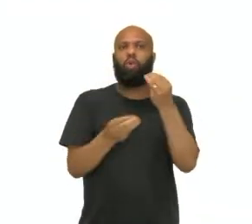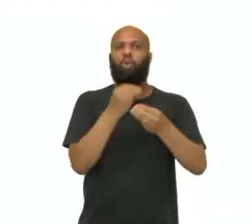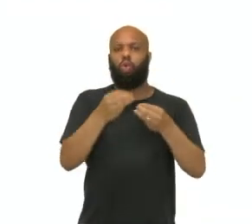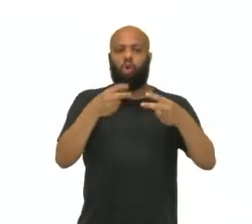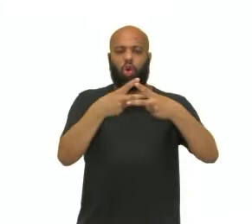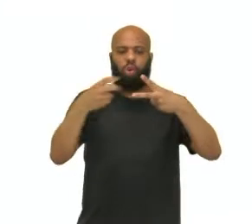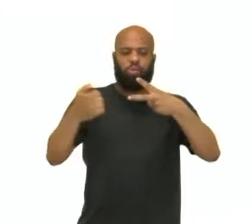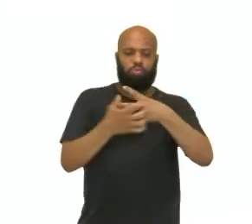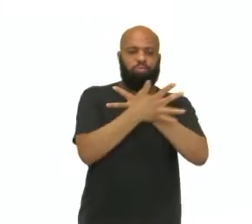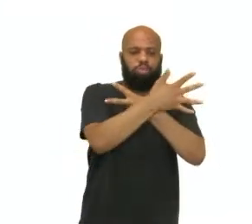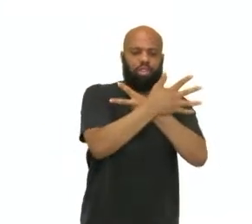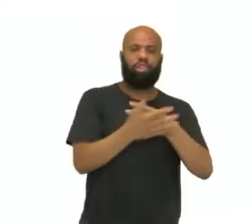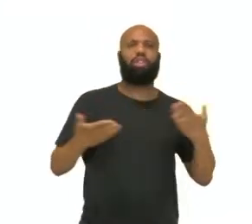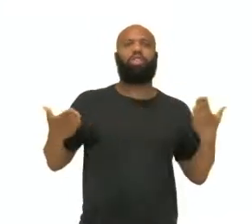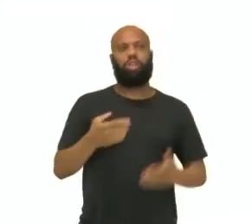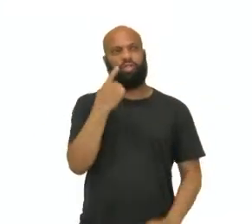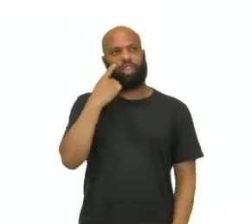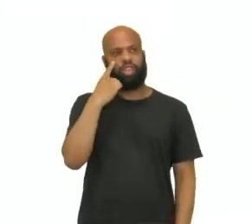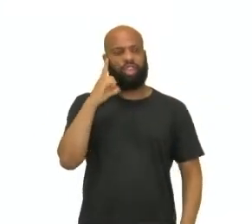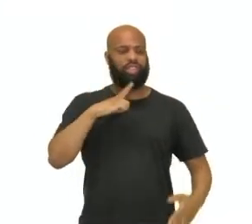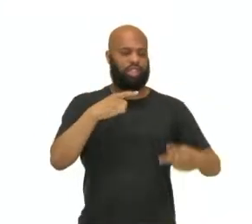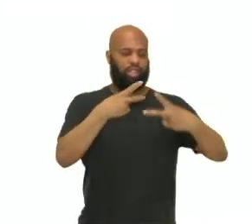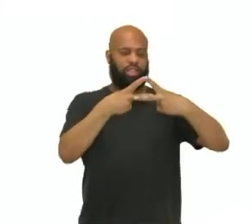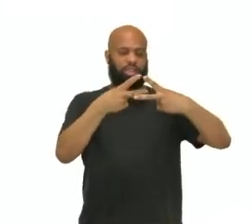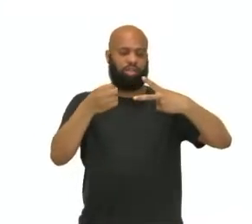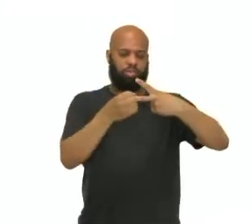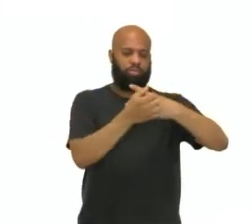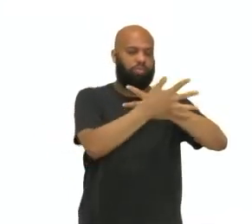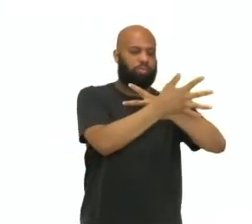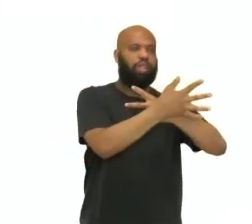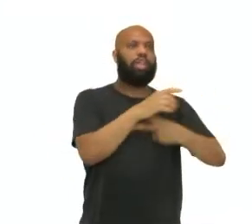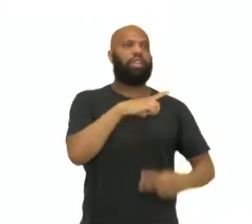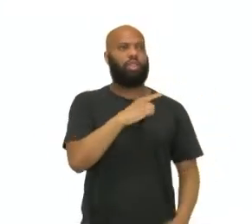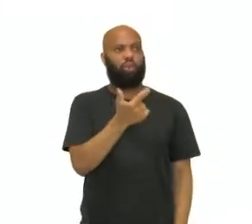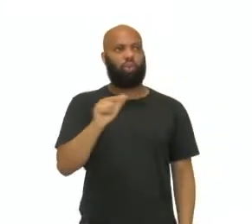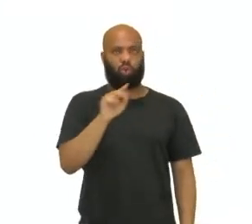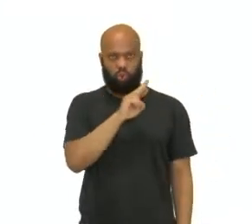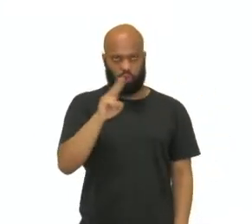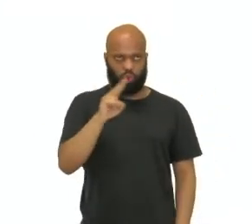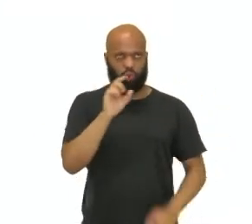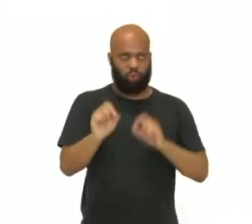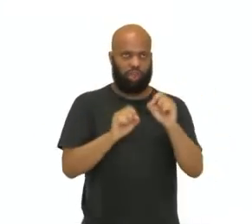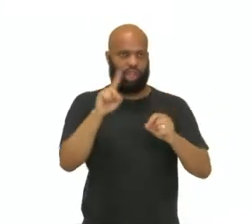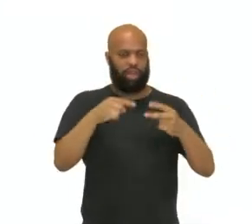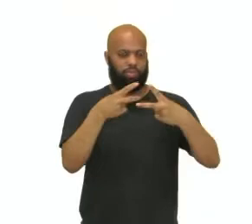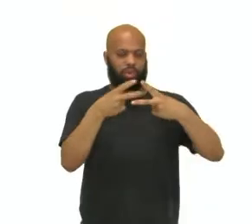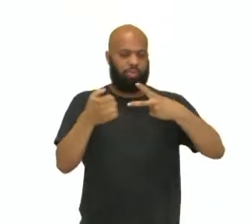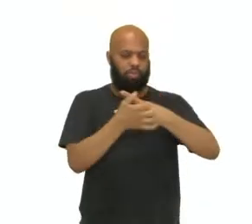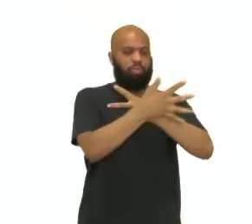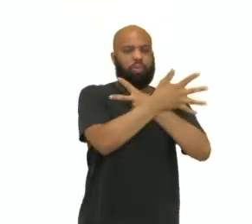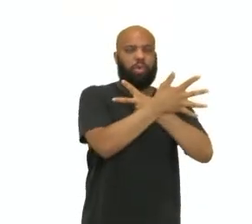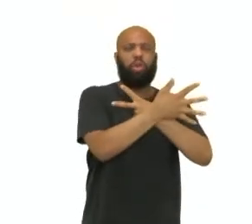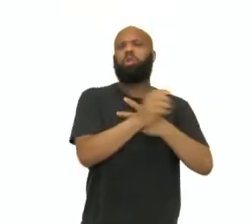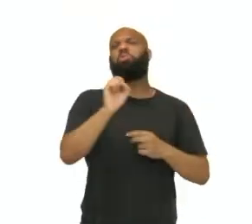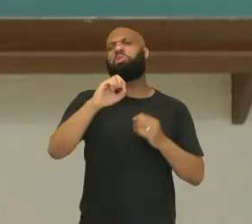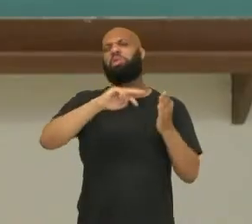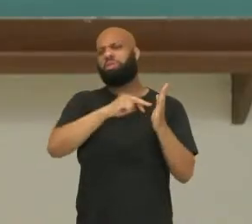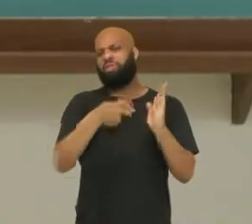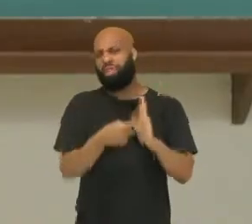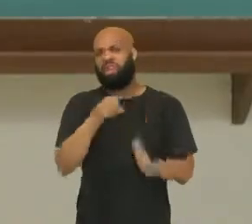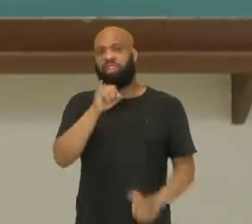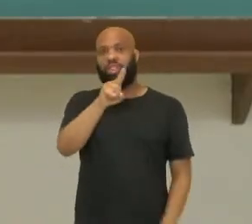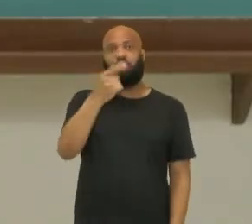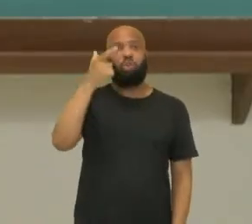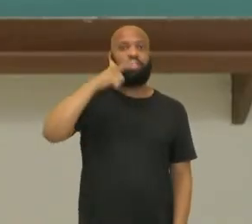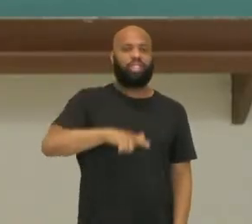luz. Pessoal, a dispersão da luz também é chamada de dispersão da luz branca. Nada mais é do que você